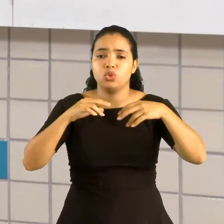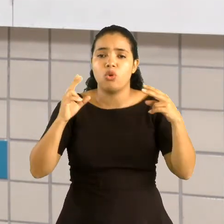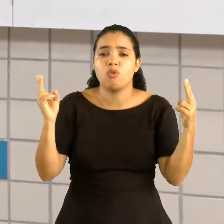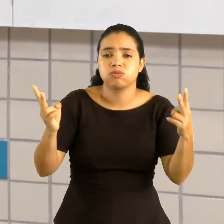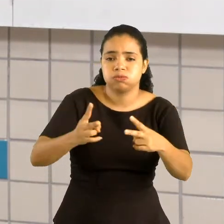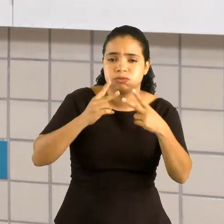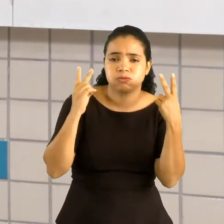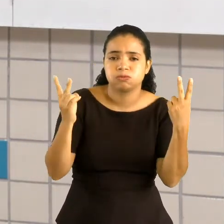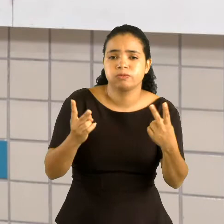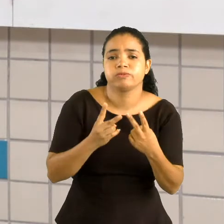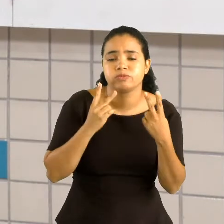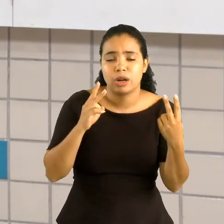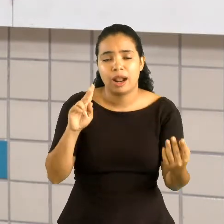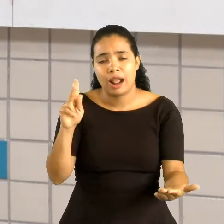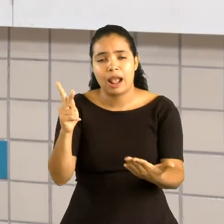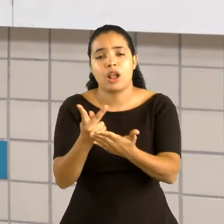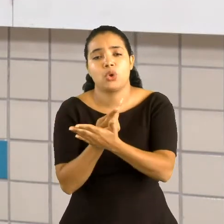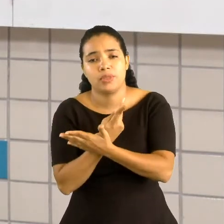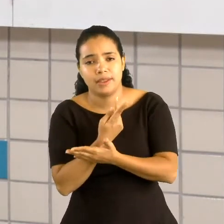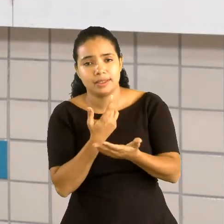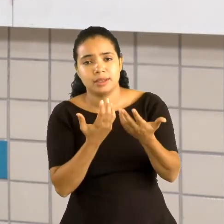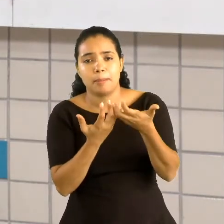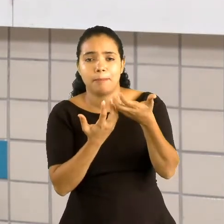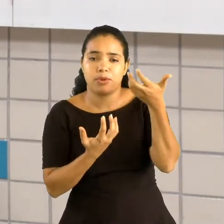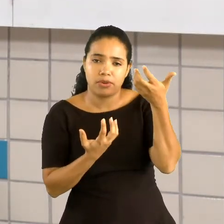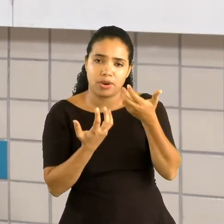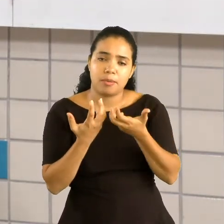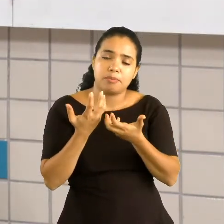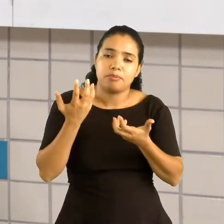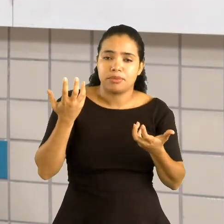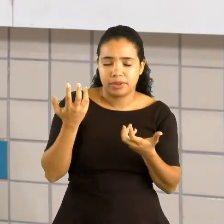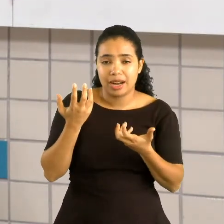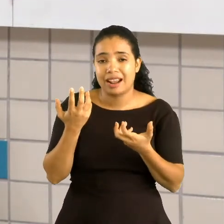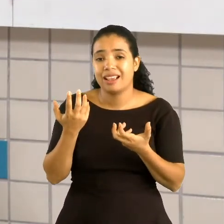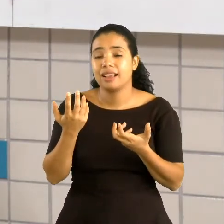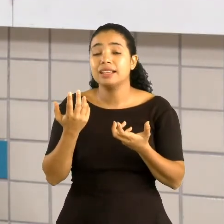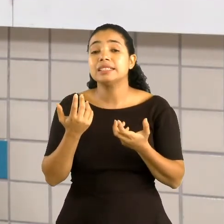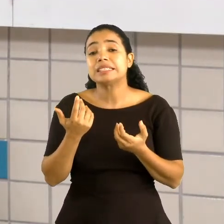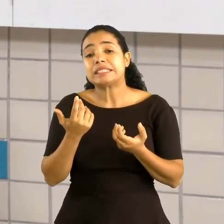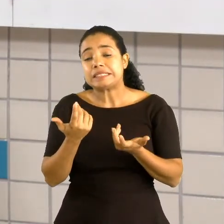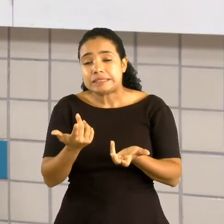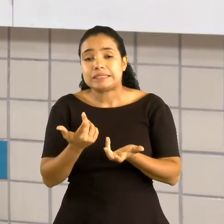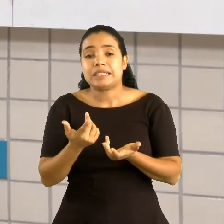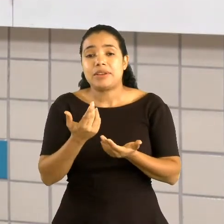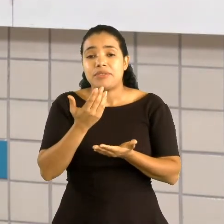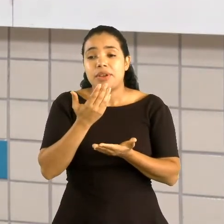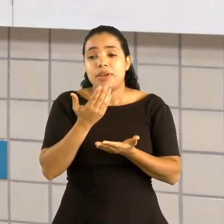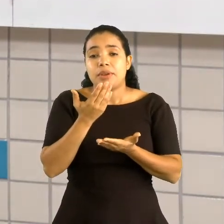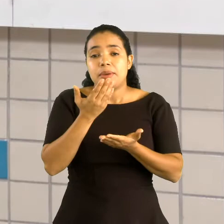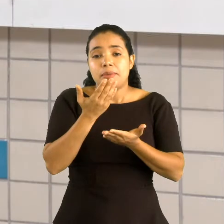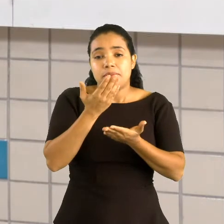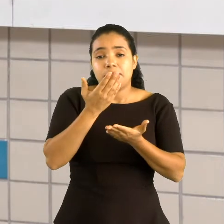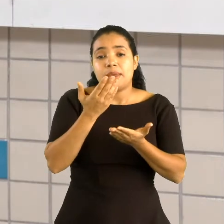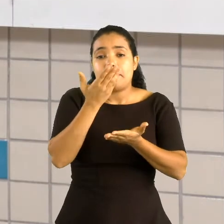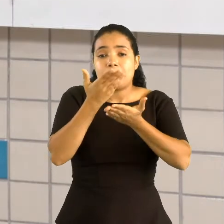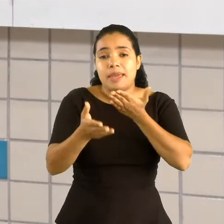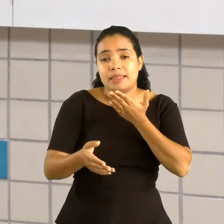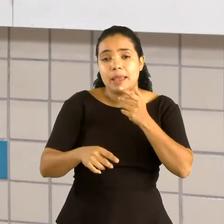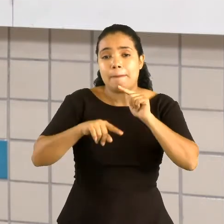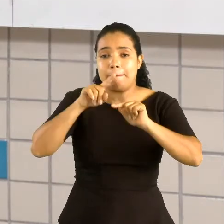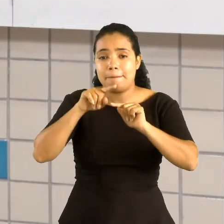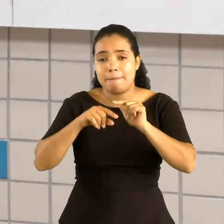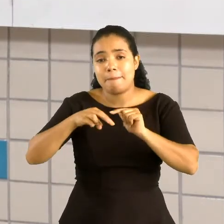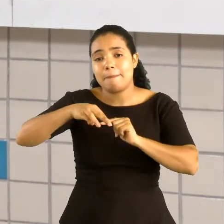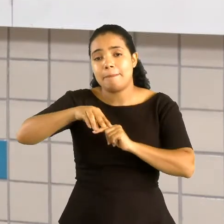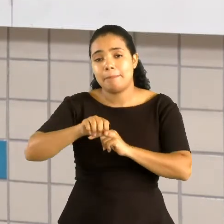muito fortes, eles também vão sofrer esse tipo de erosão e vão perder material orgânico. E com isso a